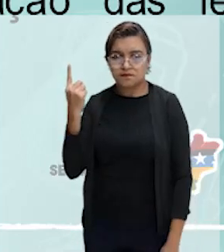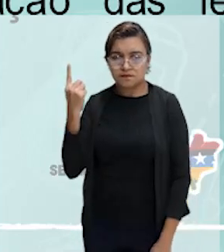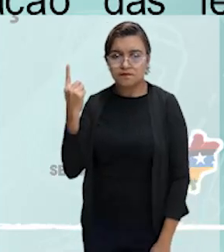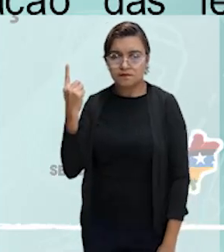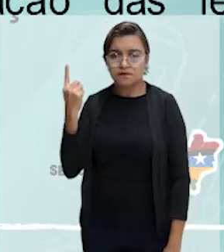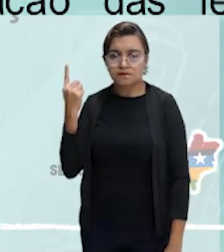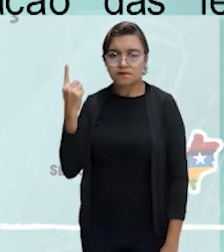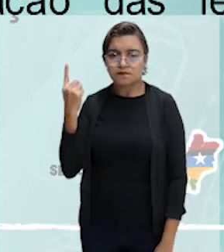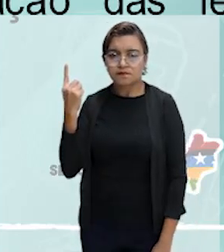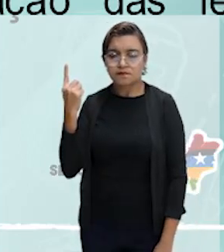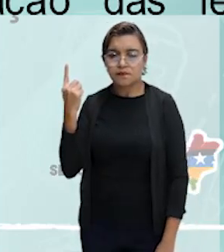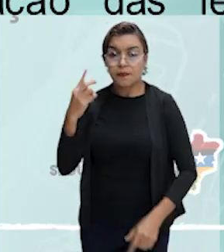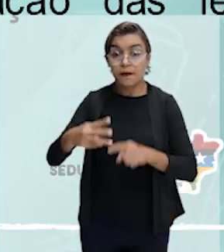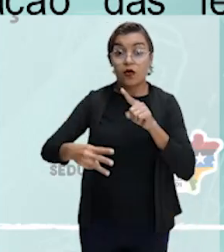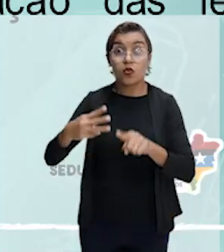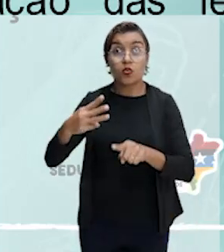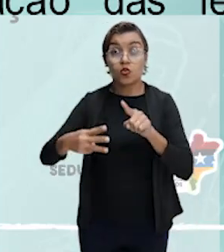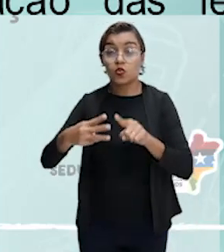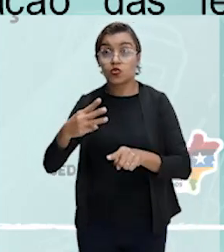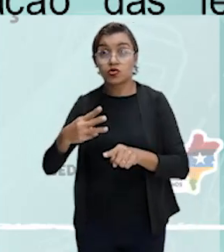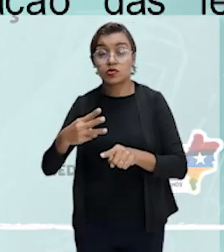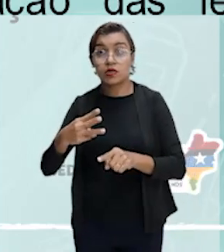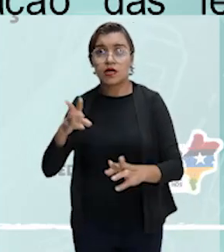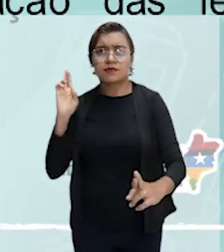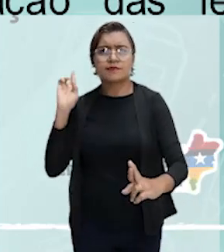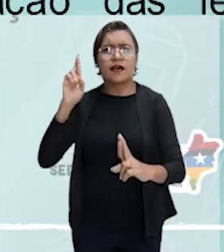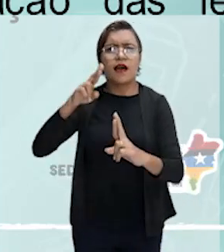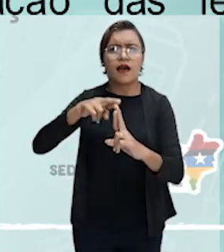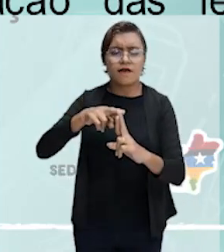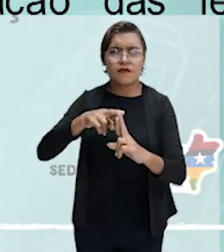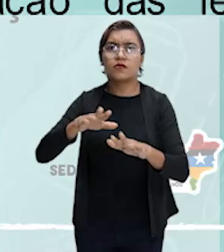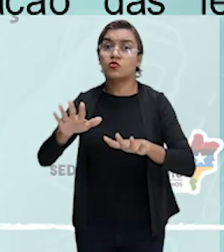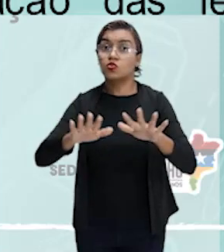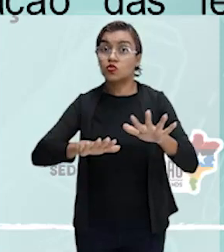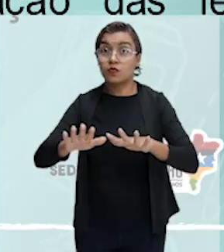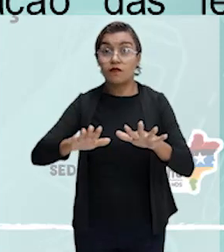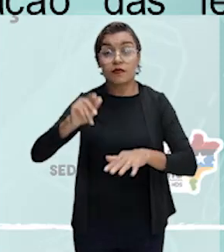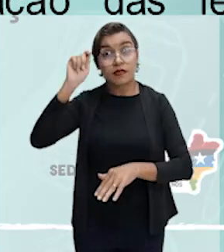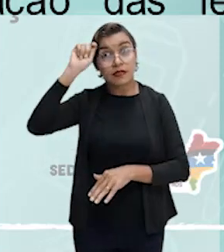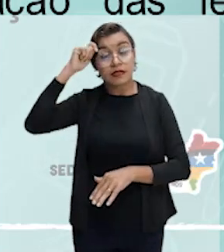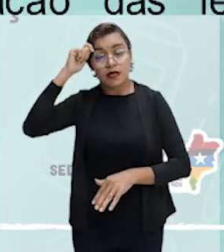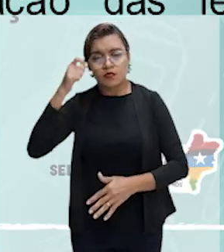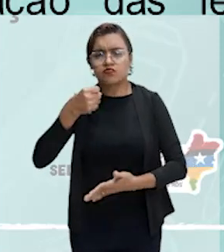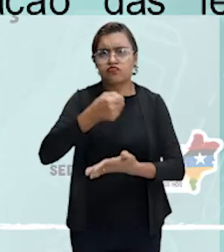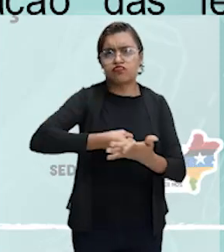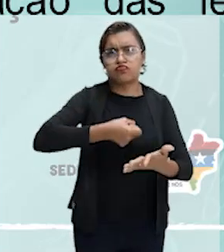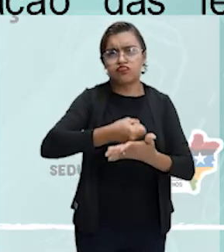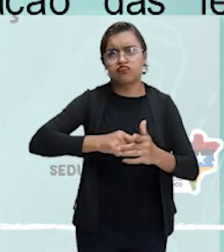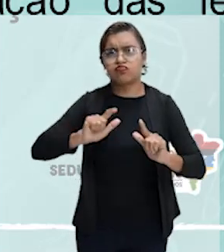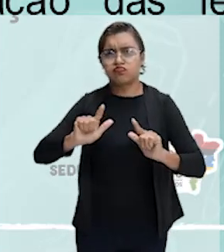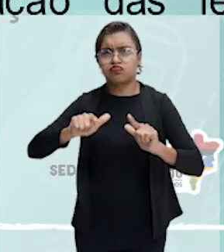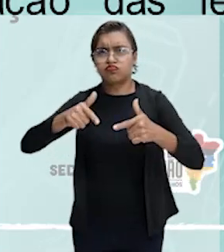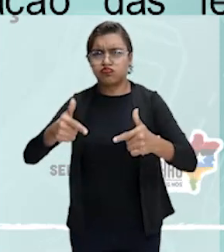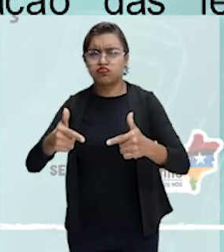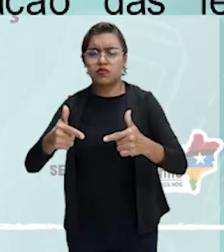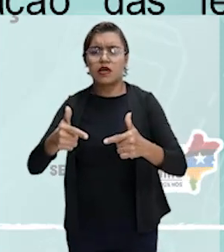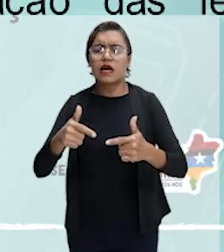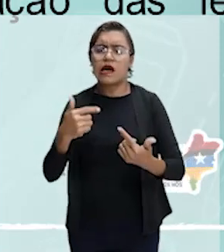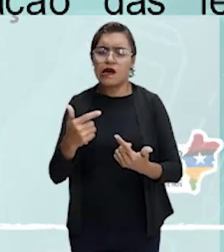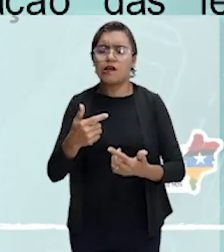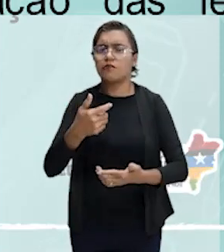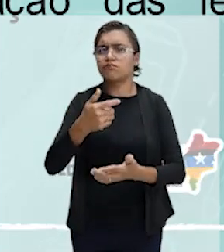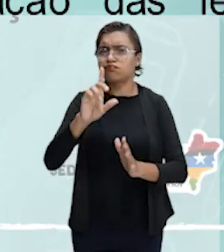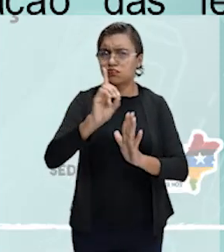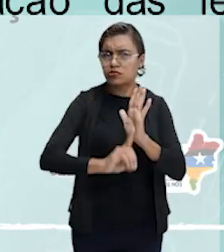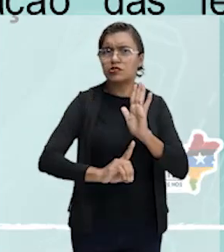Parks e Malcolm X, como grandes referências do movimento negro pela luta dos direitos civis lá nos Estados Unidos.